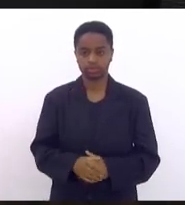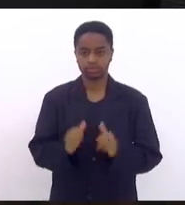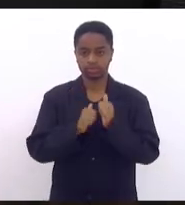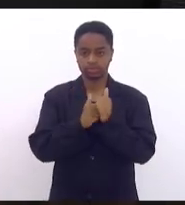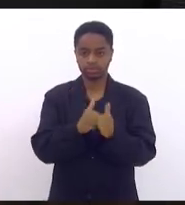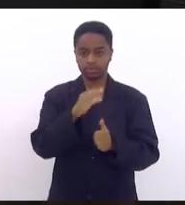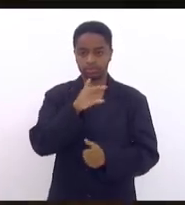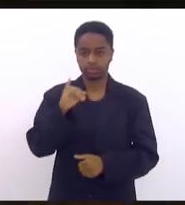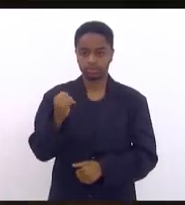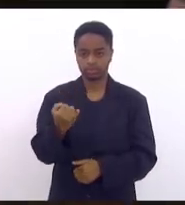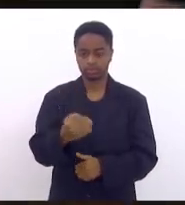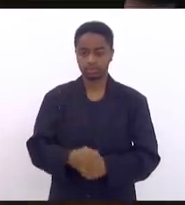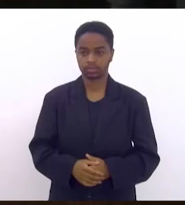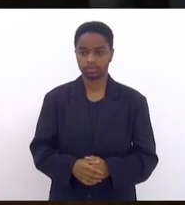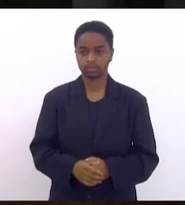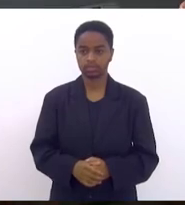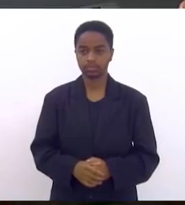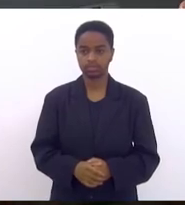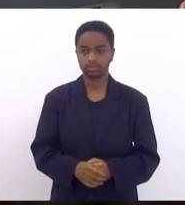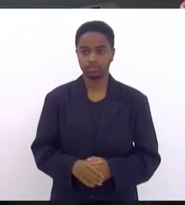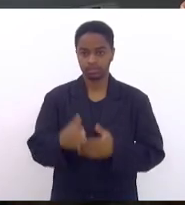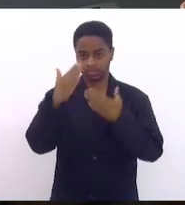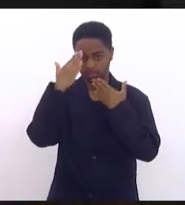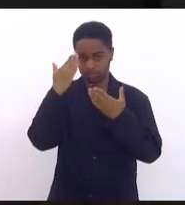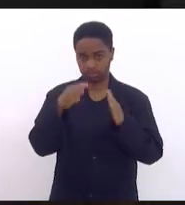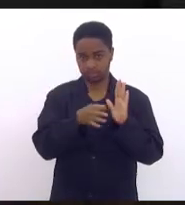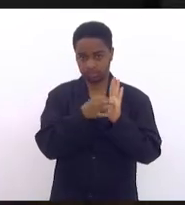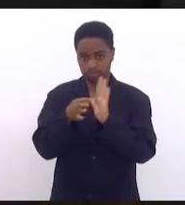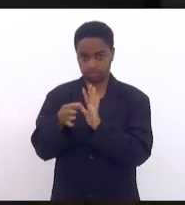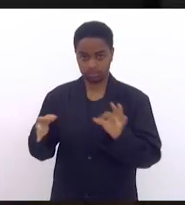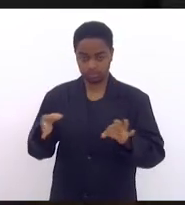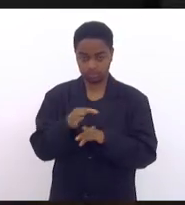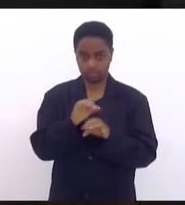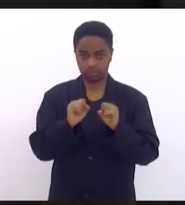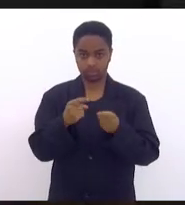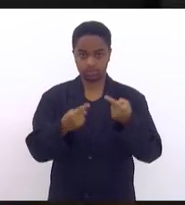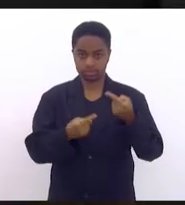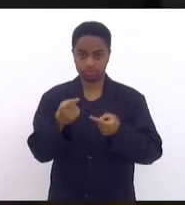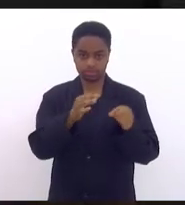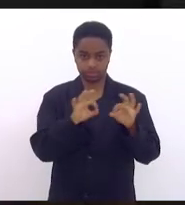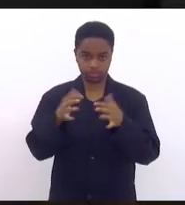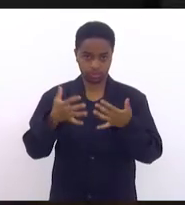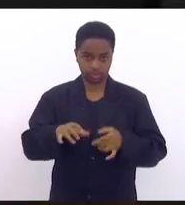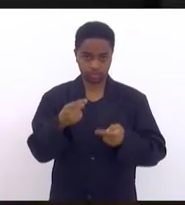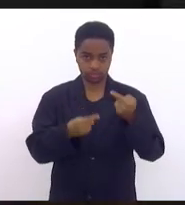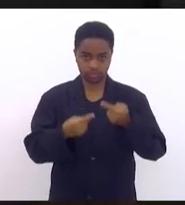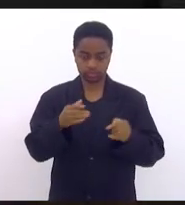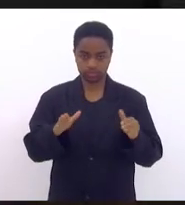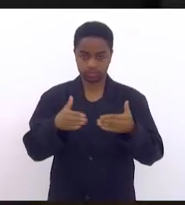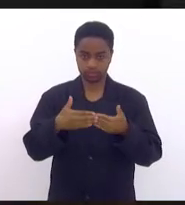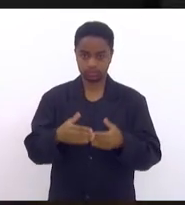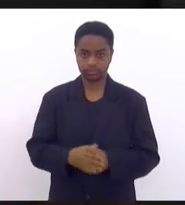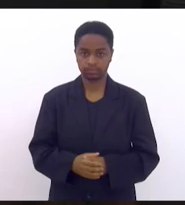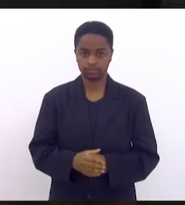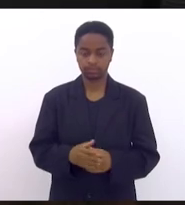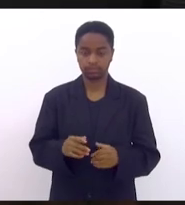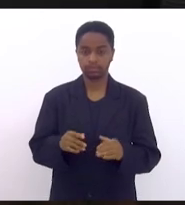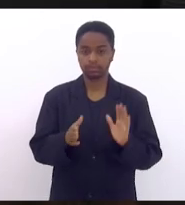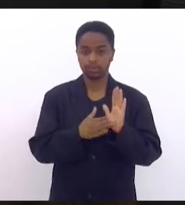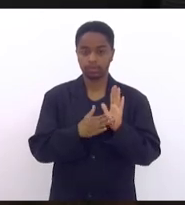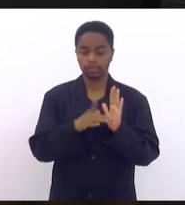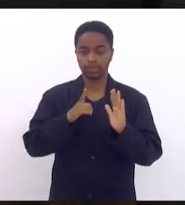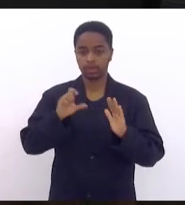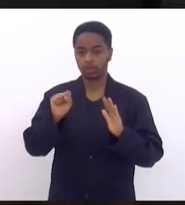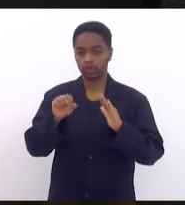Acompanho a CCJ, presidente. Muito obrigado. Com os pareceres emitidos, em discussão. Não havendo quem queira discutir, encerrada a discussão, a presente proposta